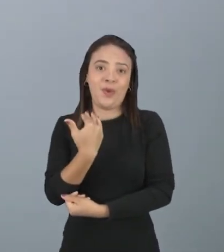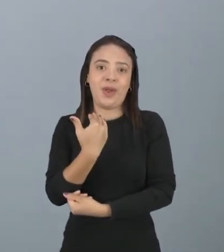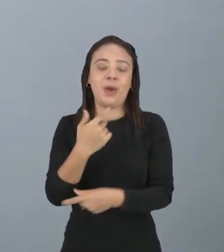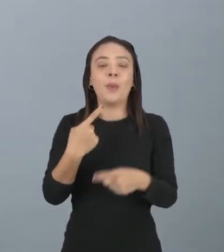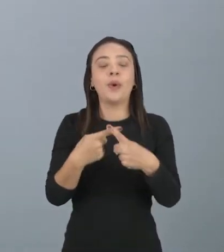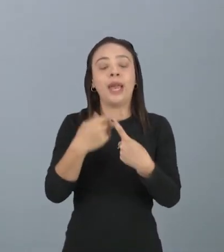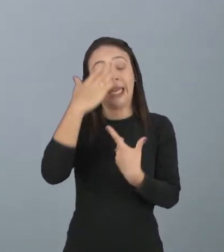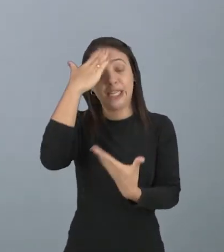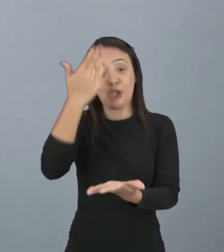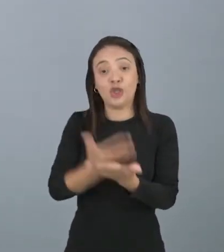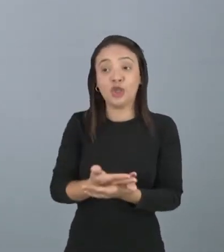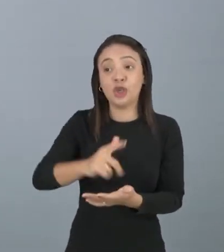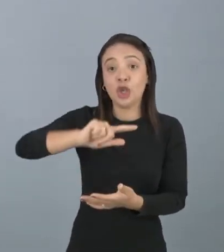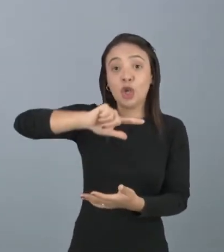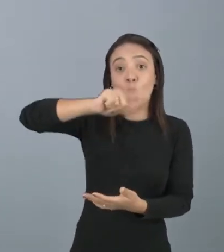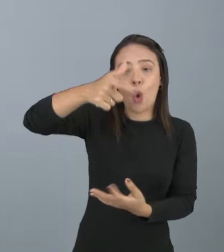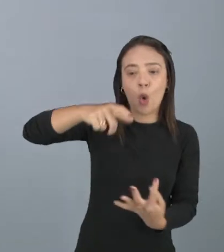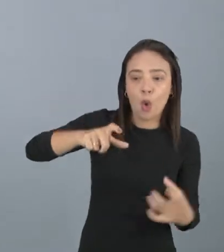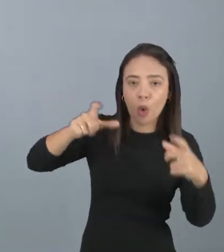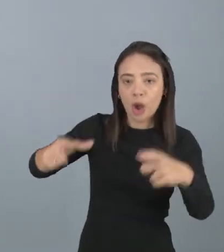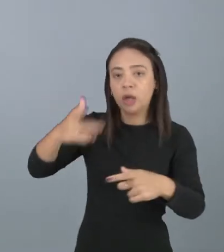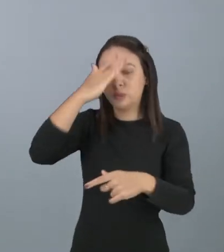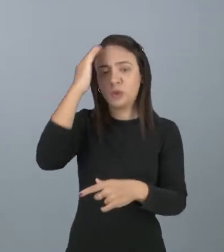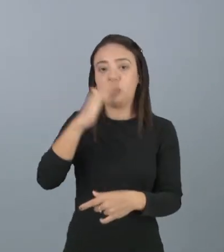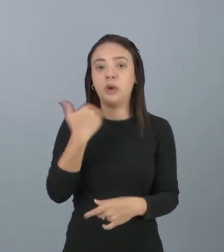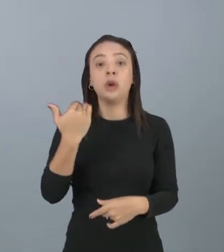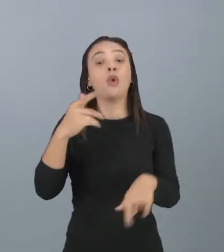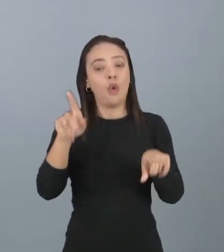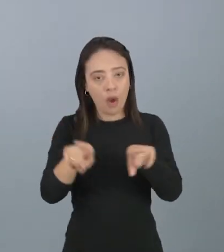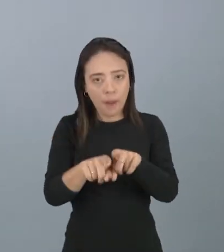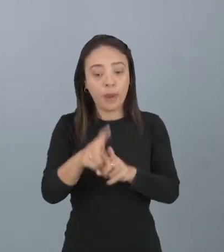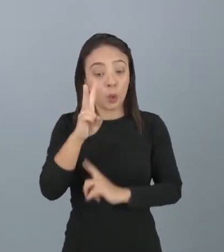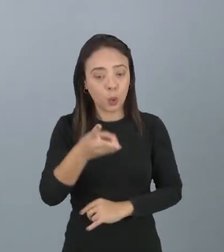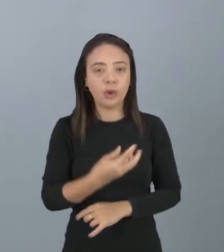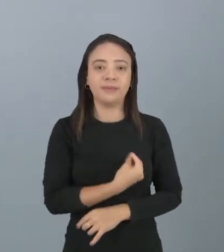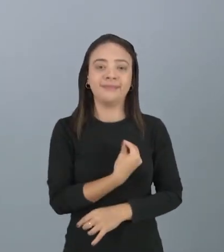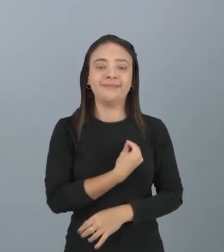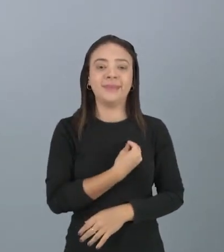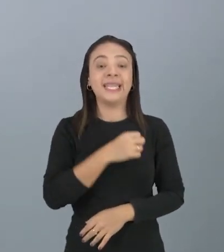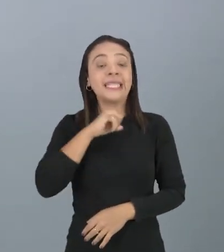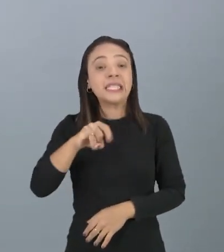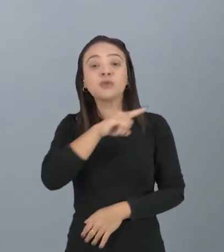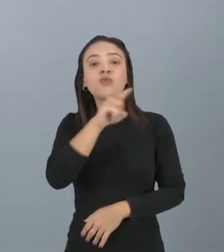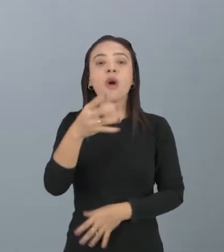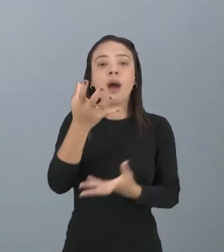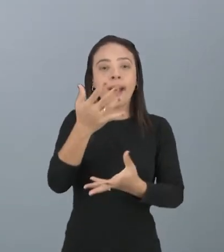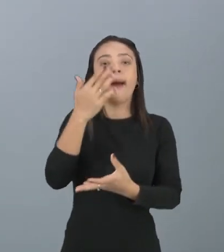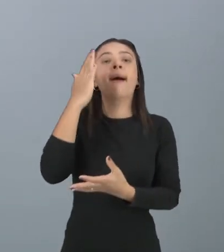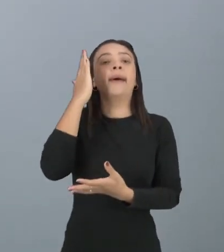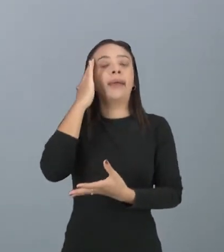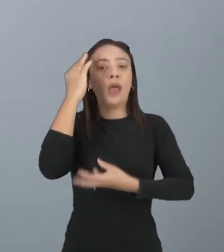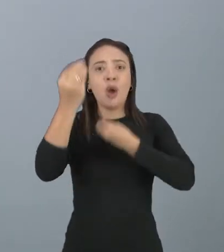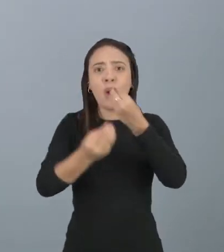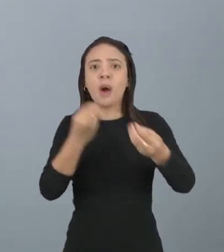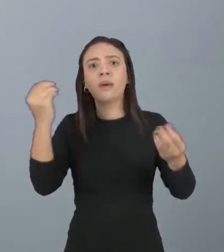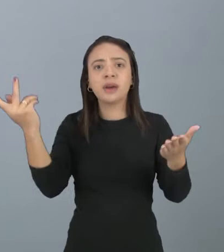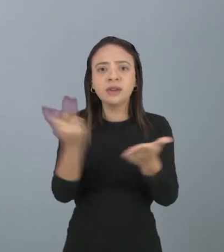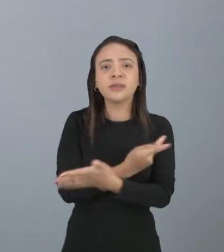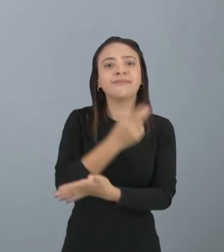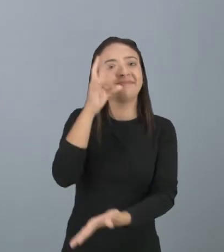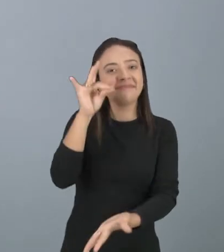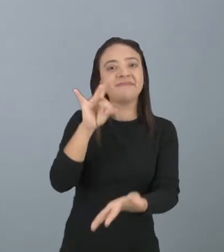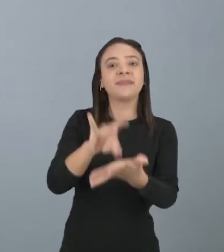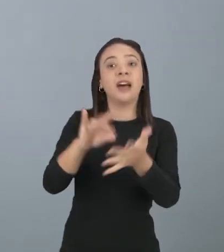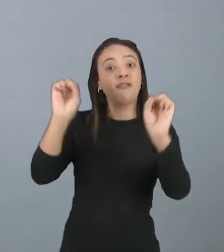no outro plano. Então explica direitinho. Caso você queira entender como funciona o Dia de los Muertos, ter